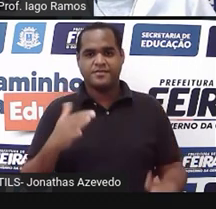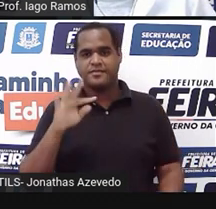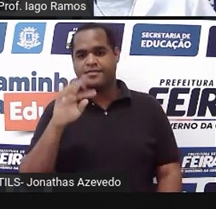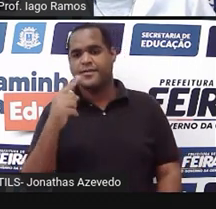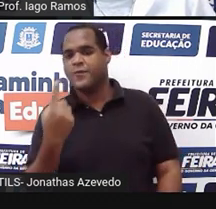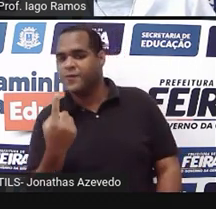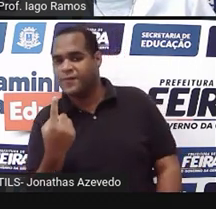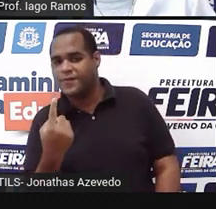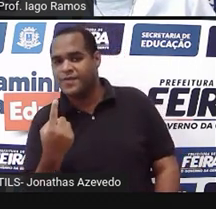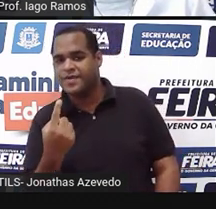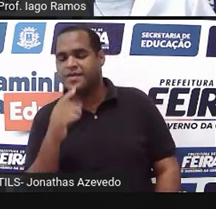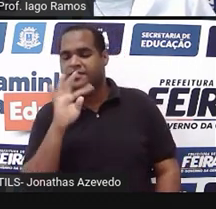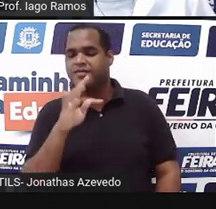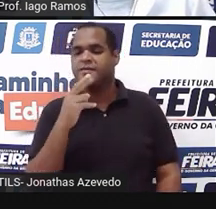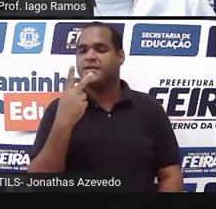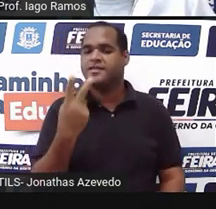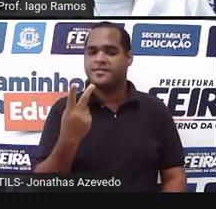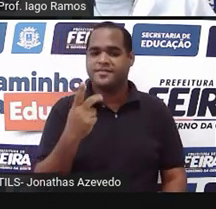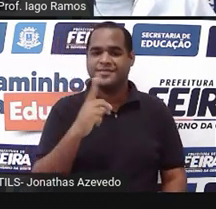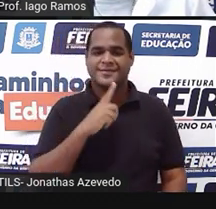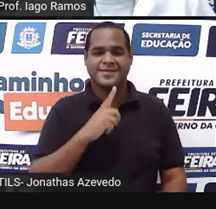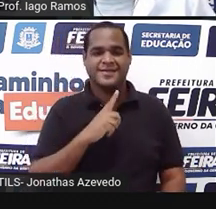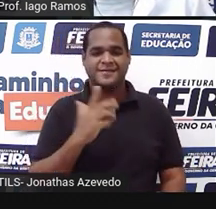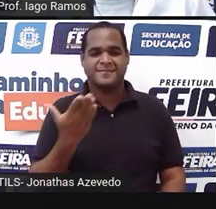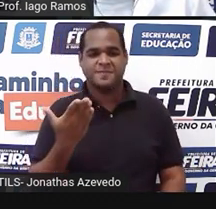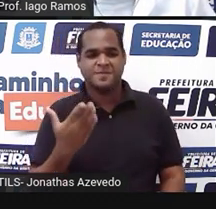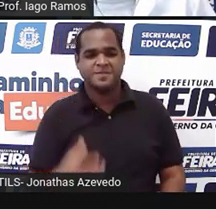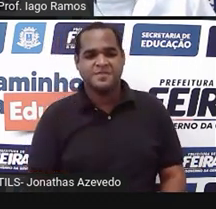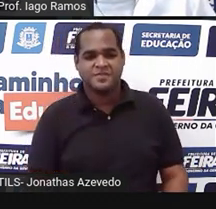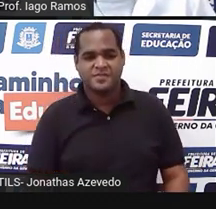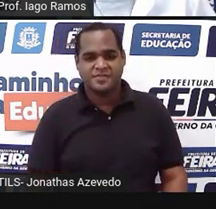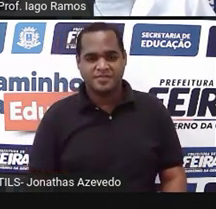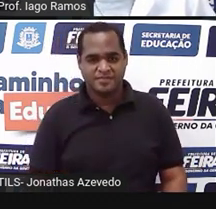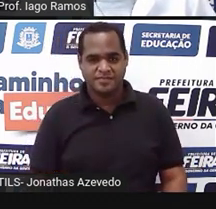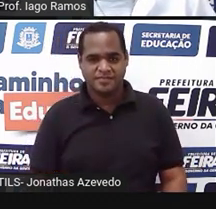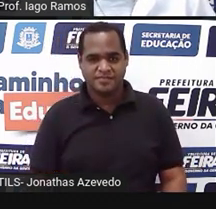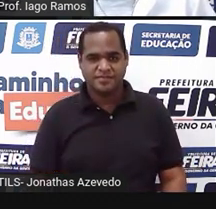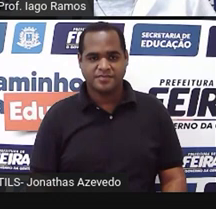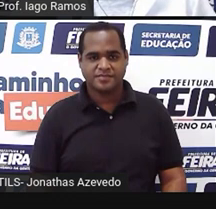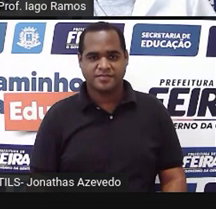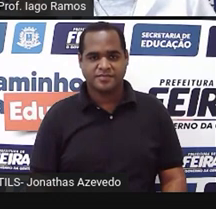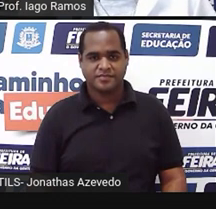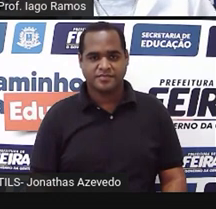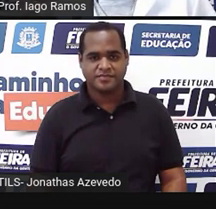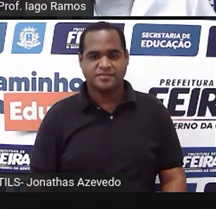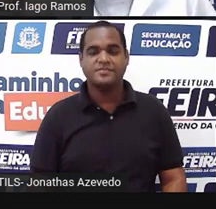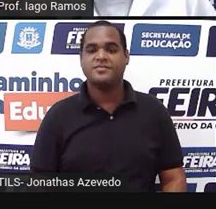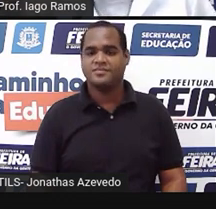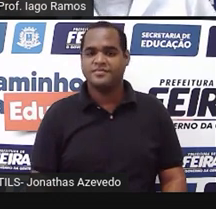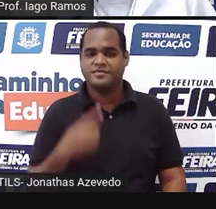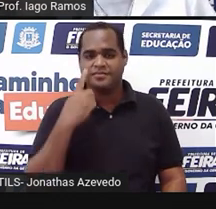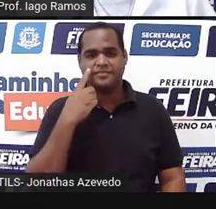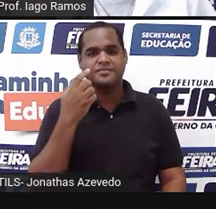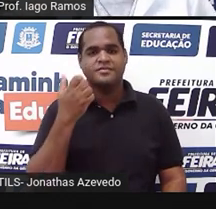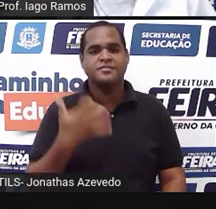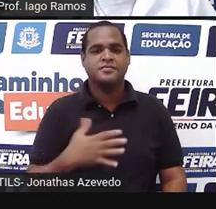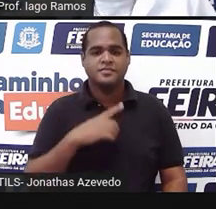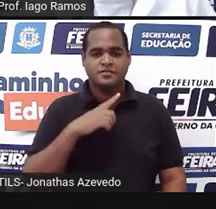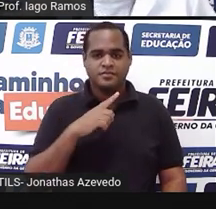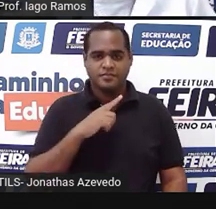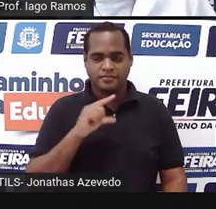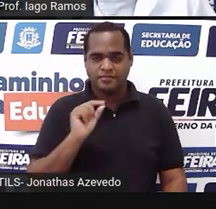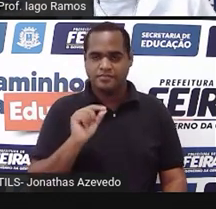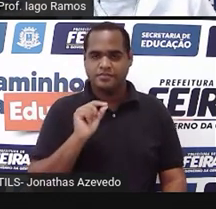e o meu irmãozinho eu tô chamando de ter Dores e veja e aonde eu vou fazer o cálculo ali Parece